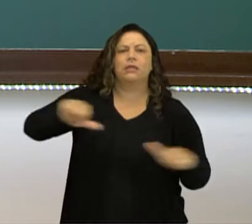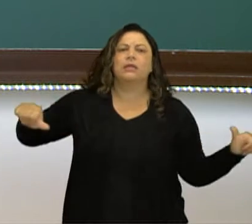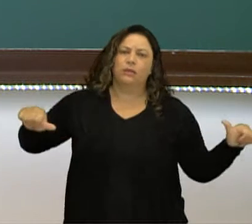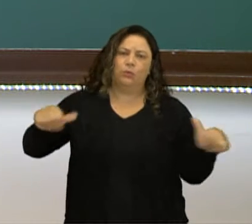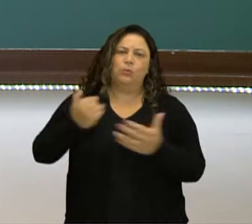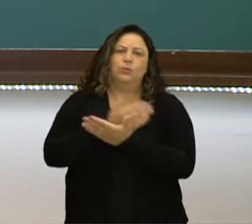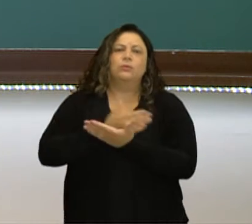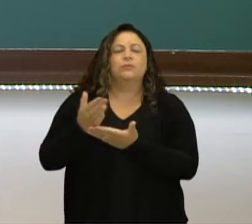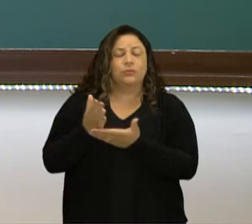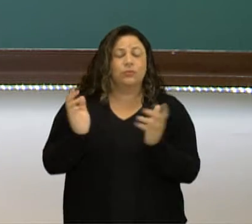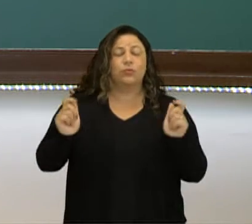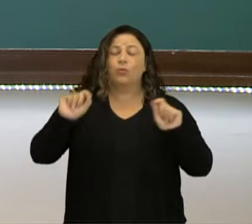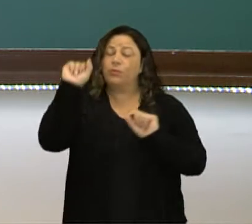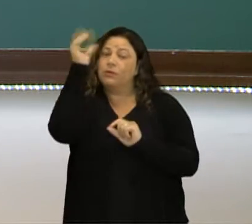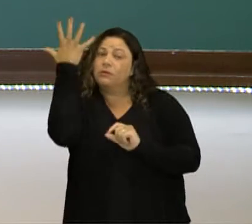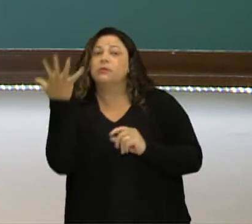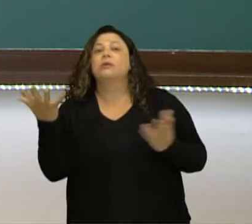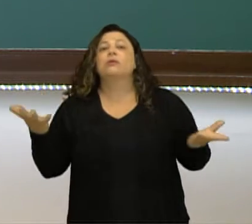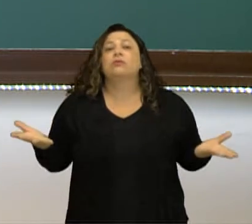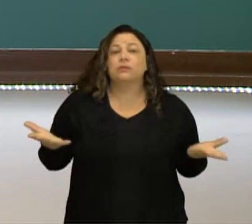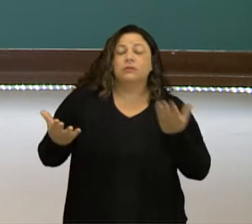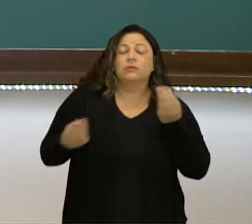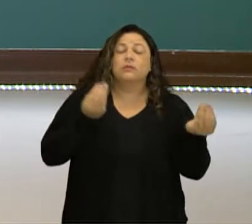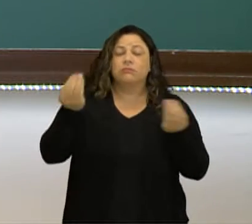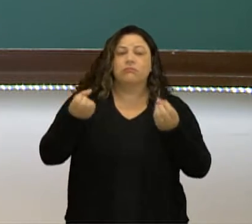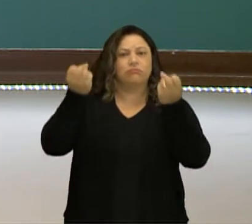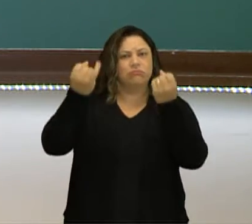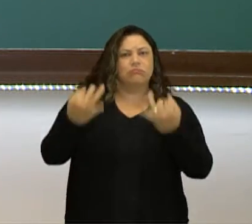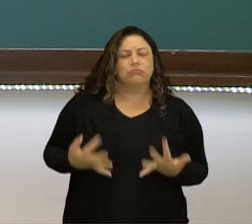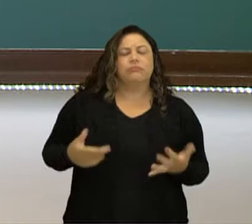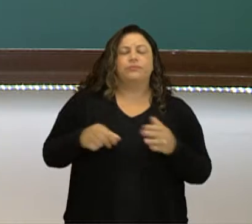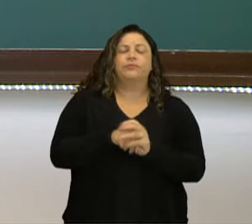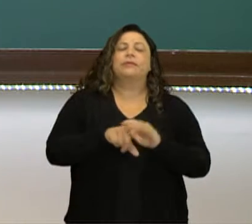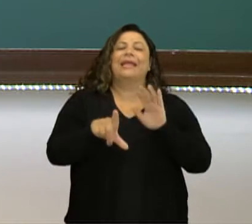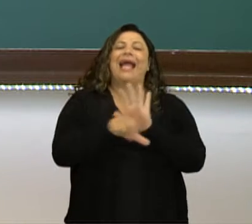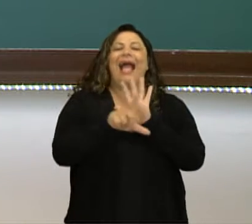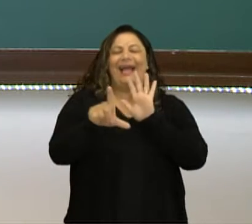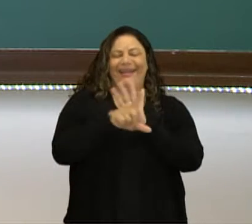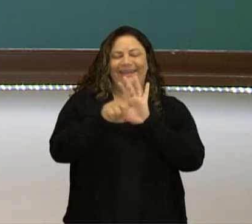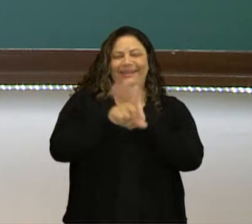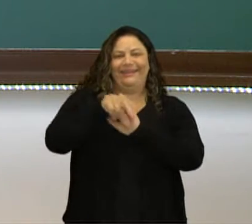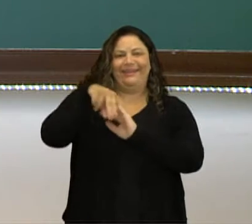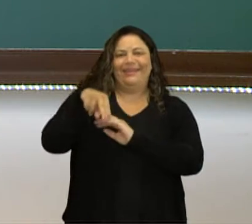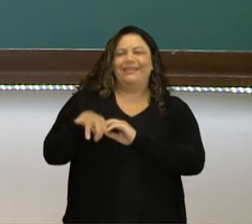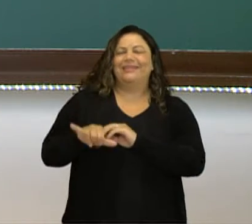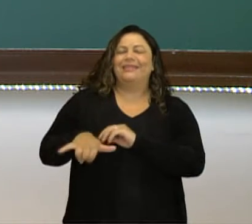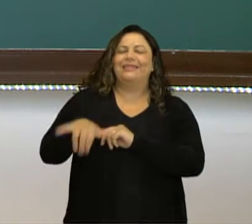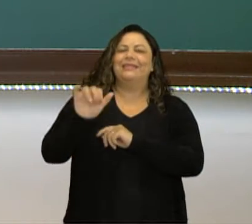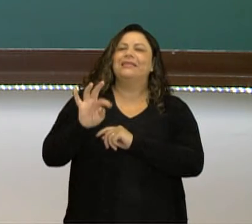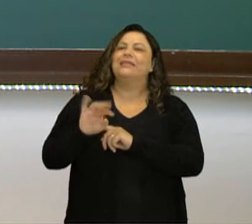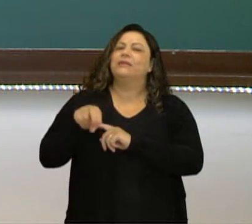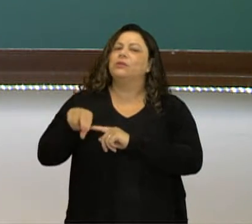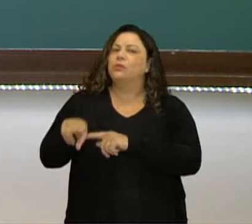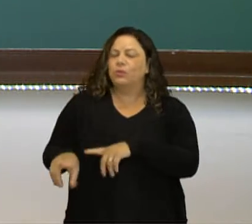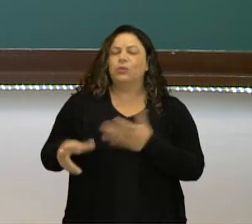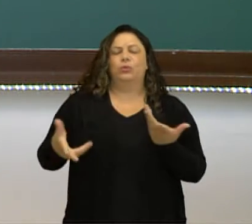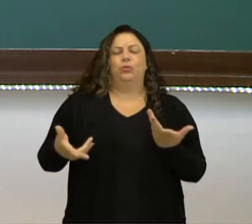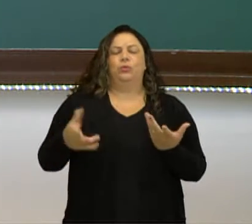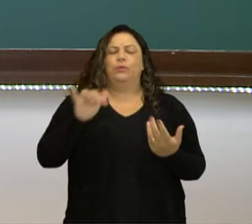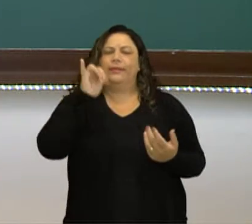inicial que estava, o que está acontecendo. Então aqui a gente vai falar sobre as leis de Newton, nós vamos falar sobre energia, quantidade de movimento e assim por